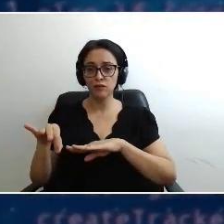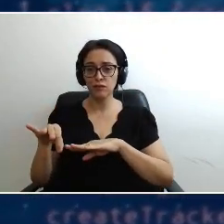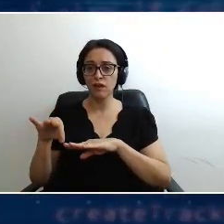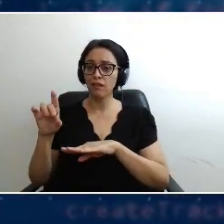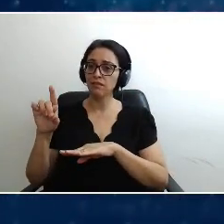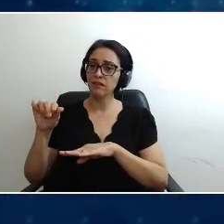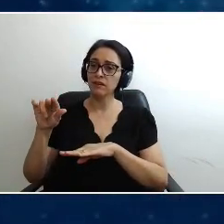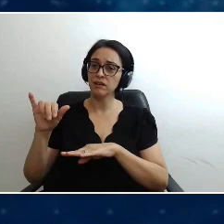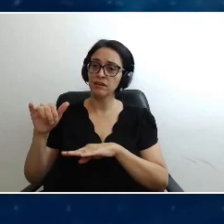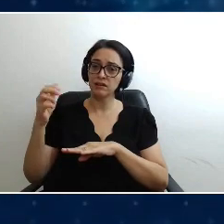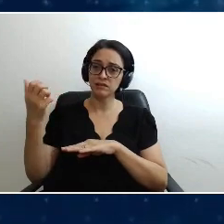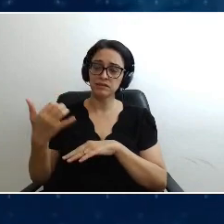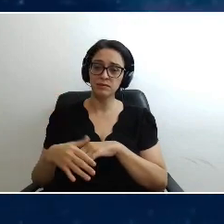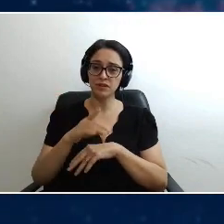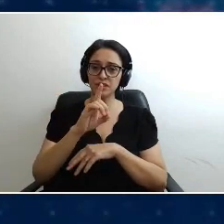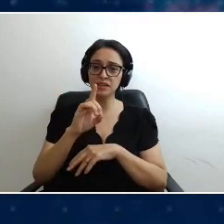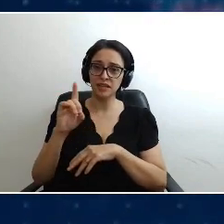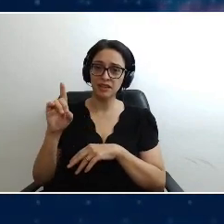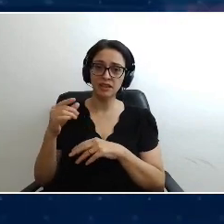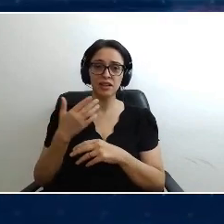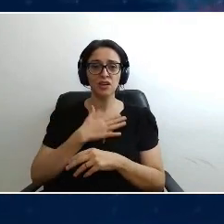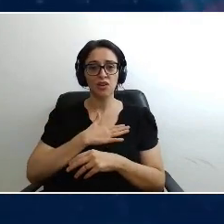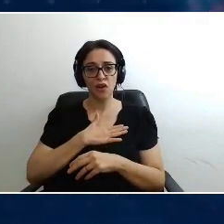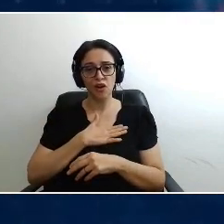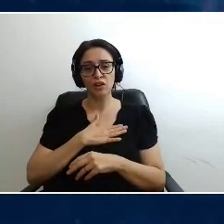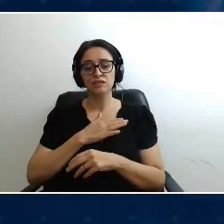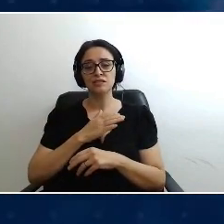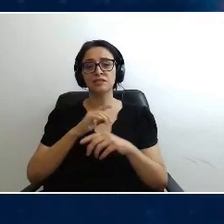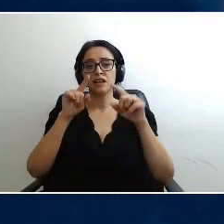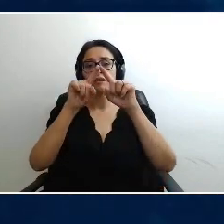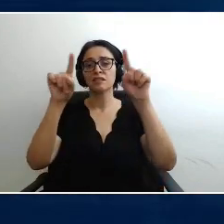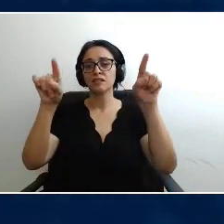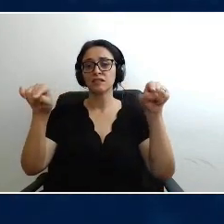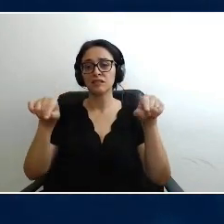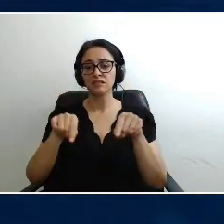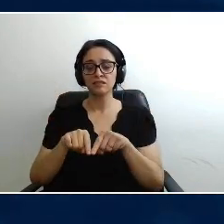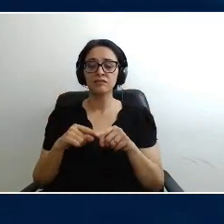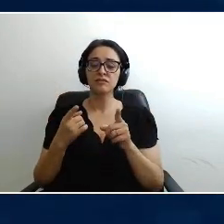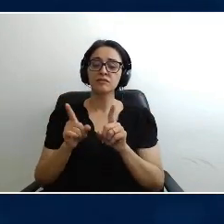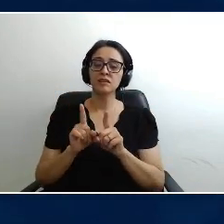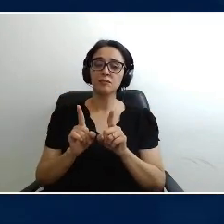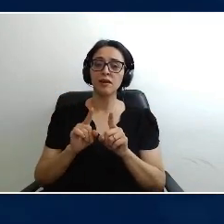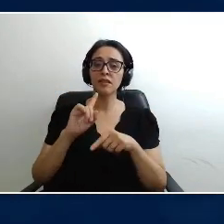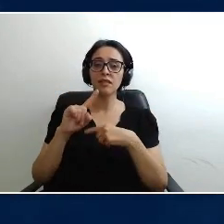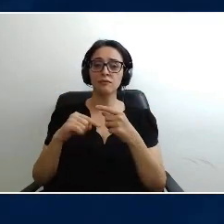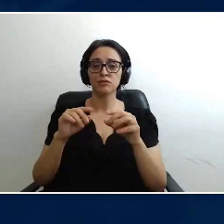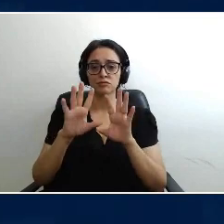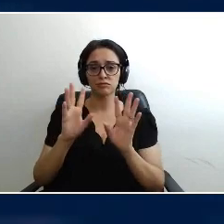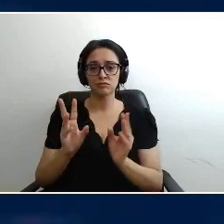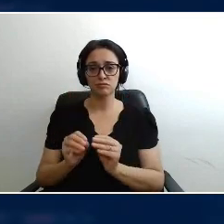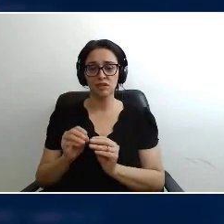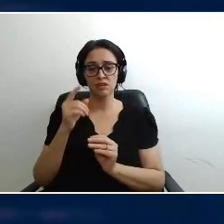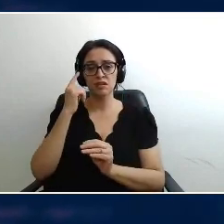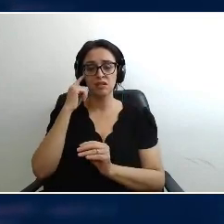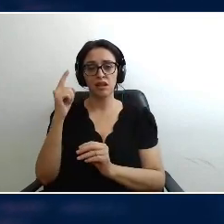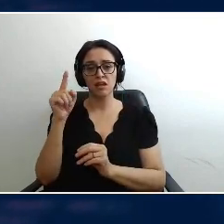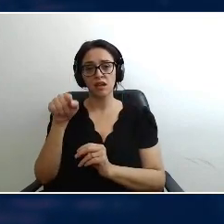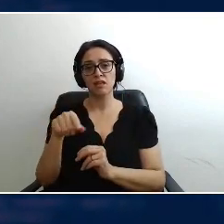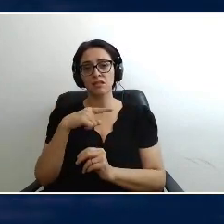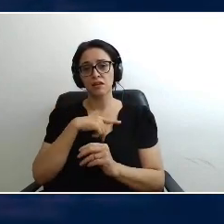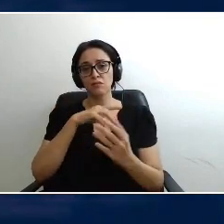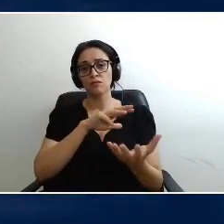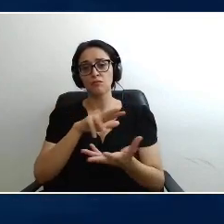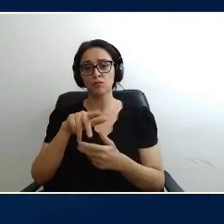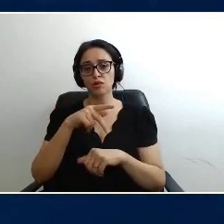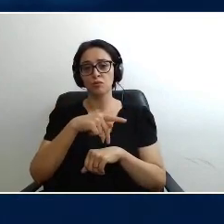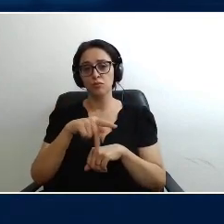ali DDD, e a galera gosta de usar hexagonal, clean, tem vários nomes, para, no fim, ser essa ideia de você ter um mundo puro e um